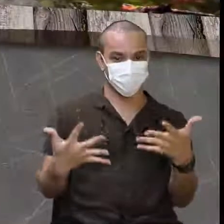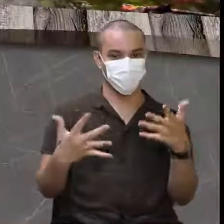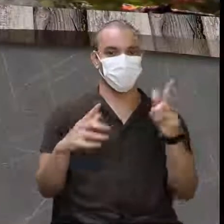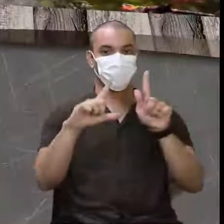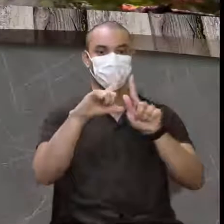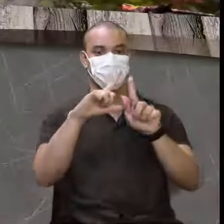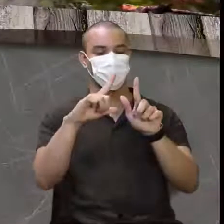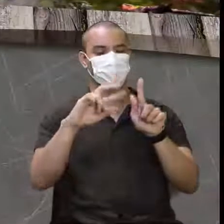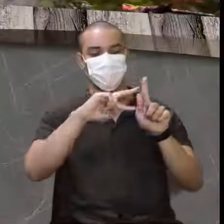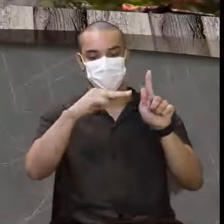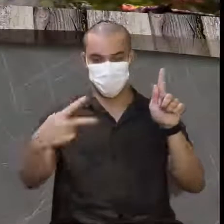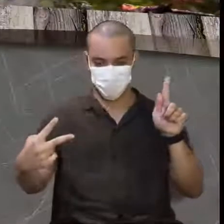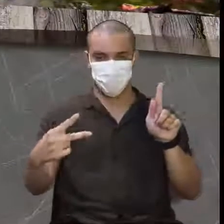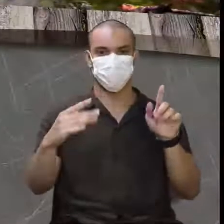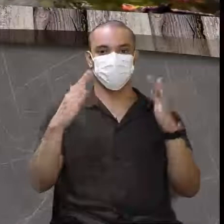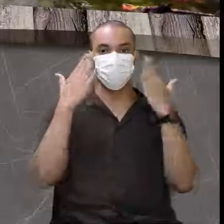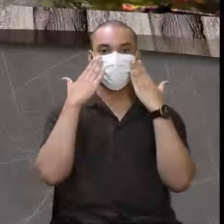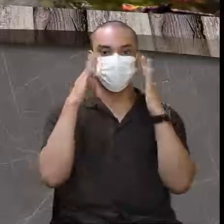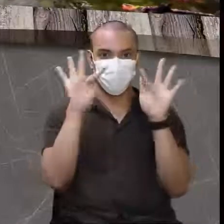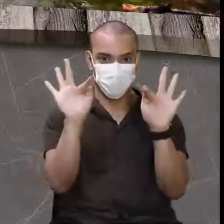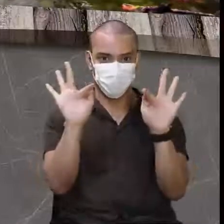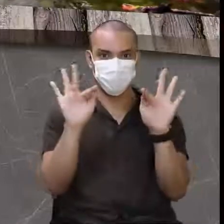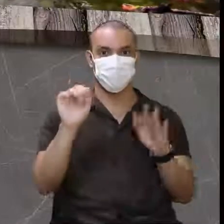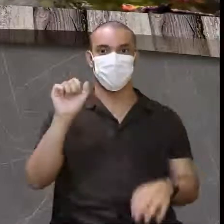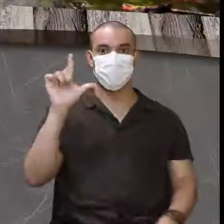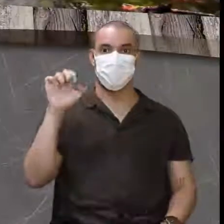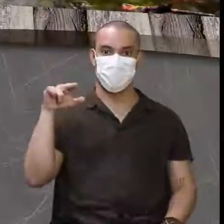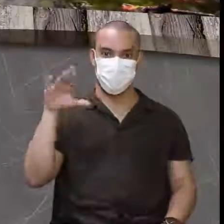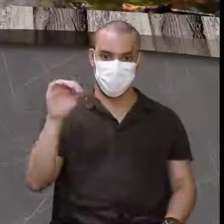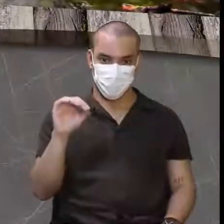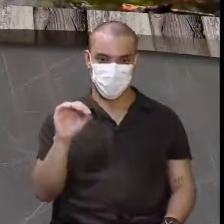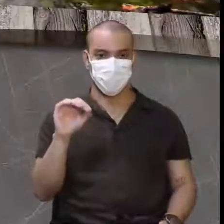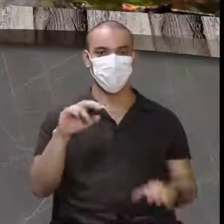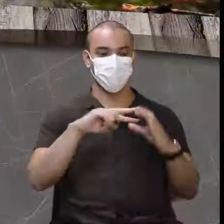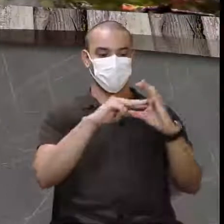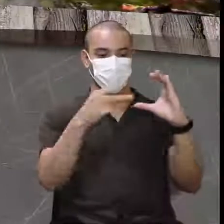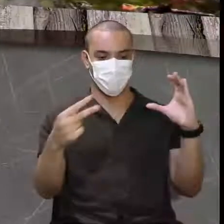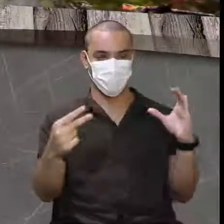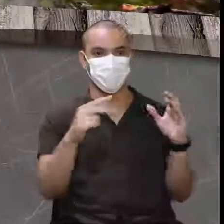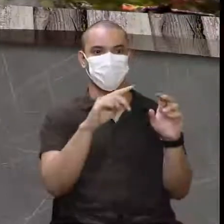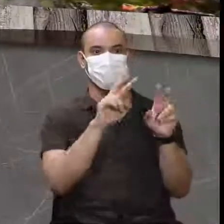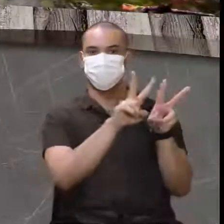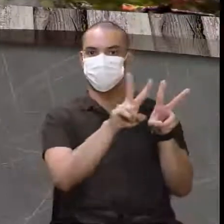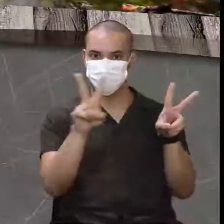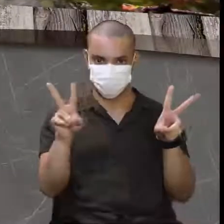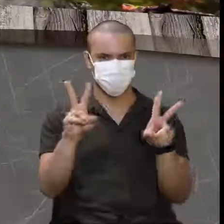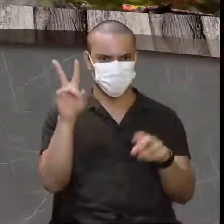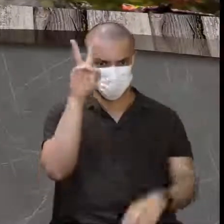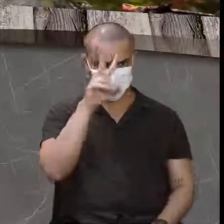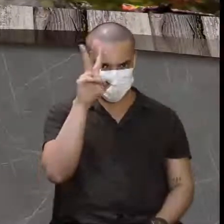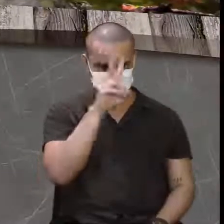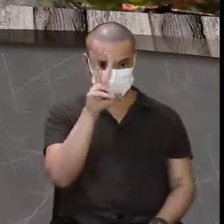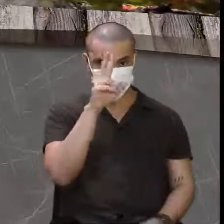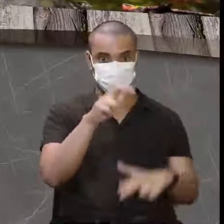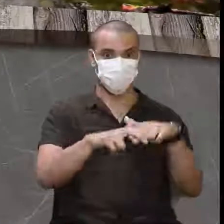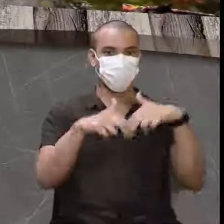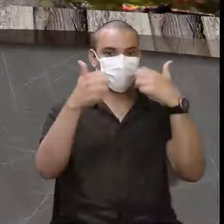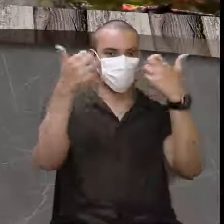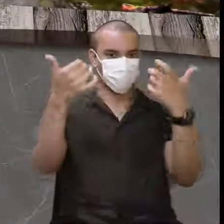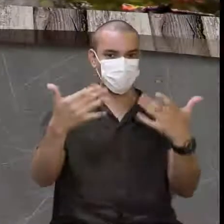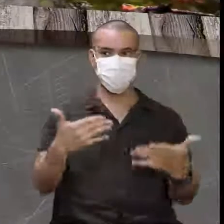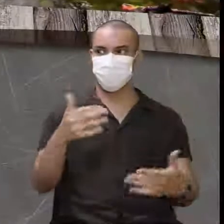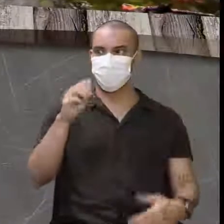fenótipo, falamos sobre genes alelos, não foi isso? Ainda está lembrando? Então, essa questão dos genes alelos vai